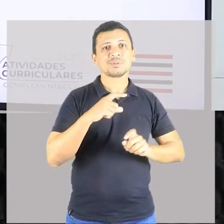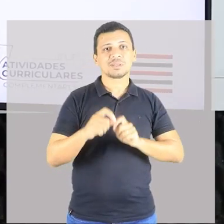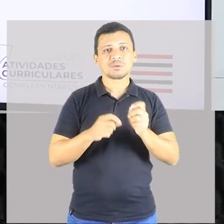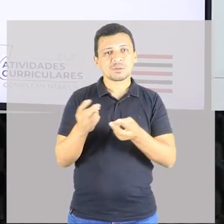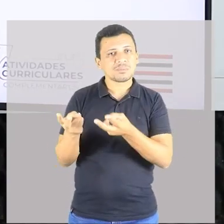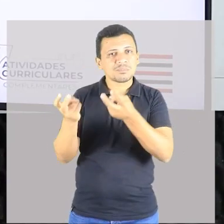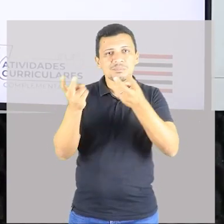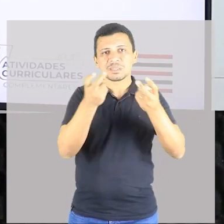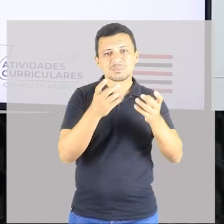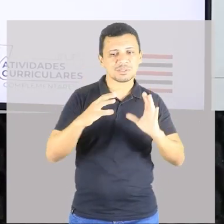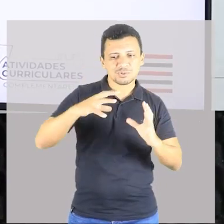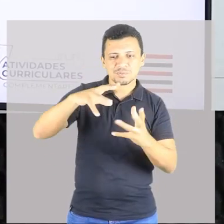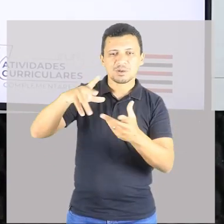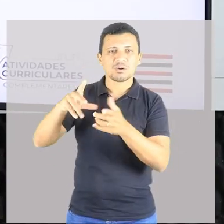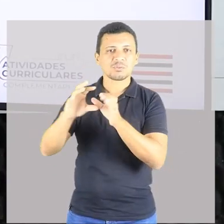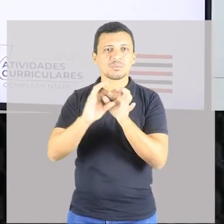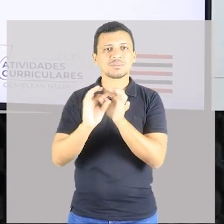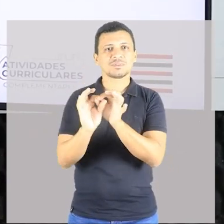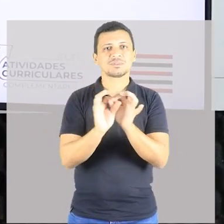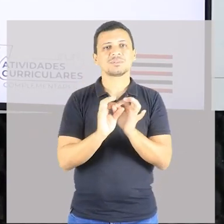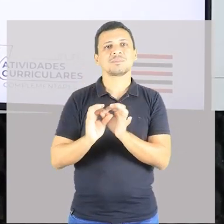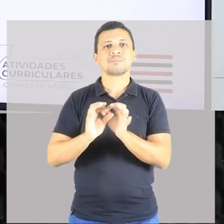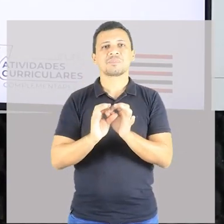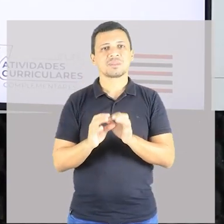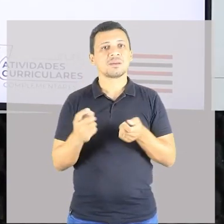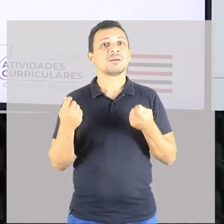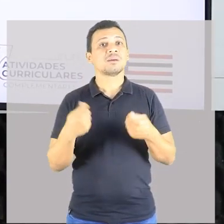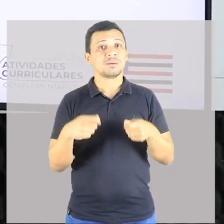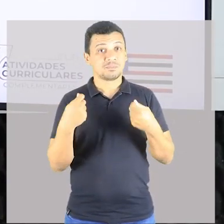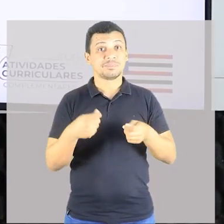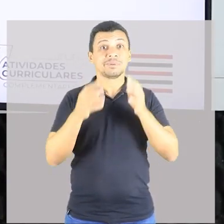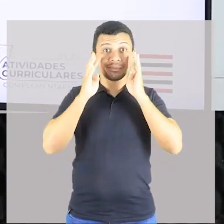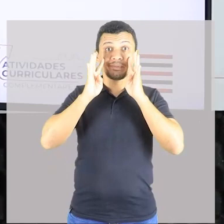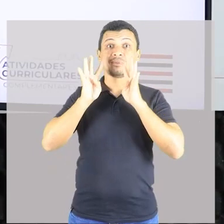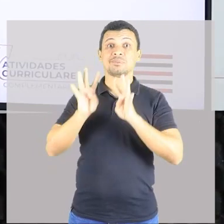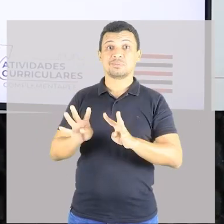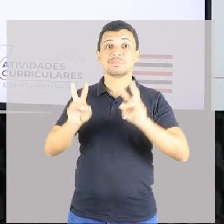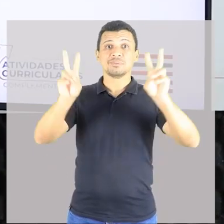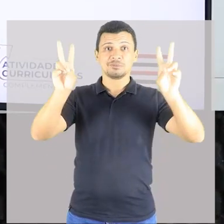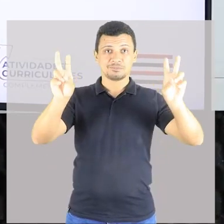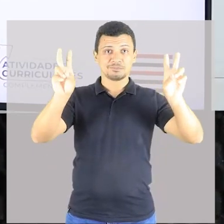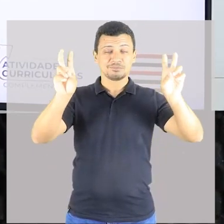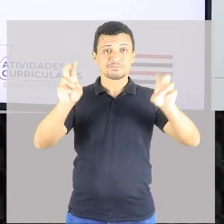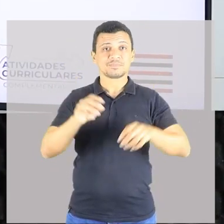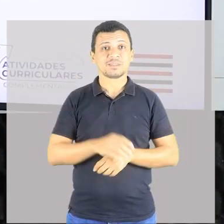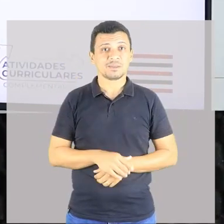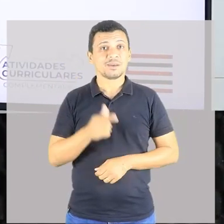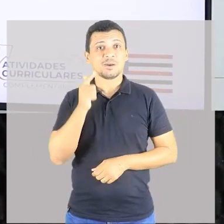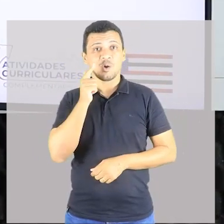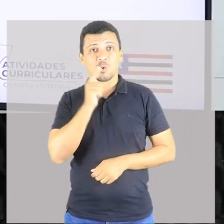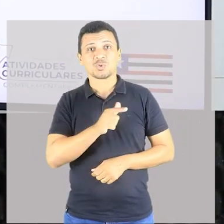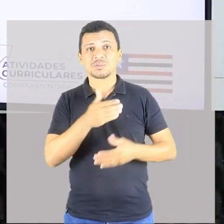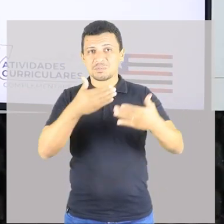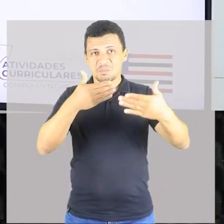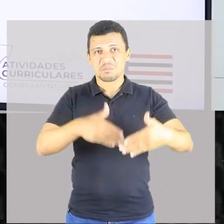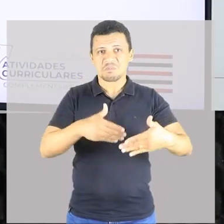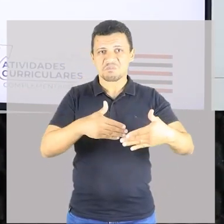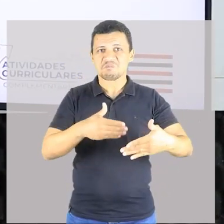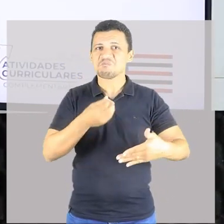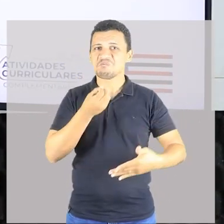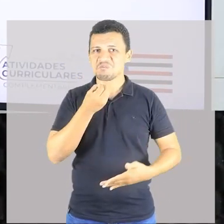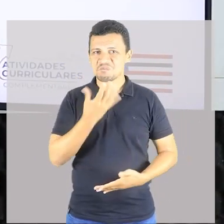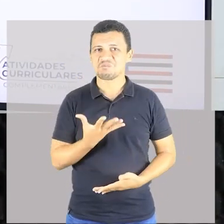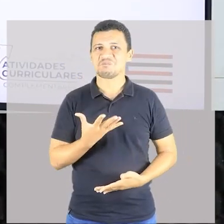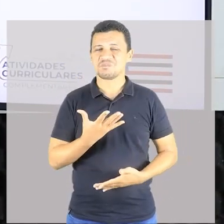perspectiva da globalização. Então, assim, você precisa estar muito atento a essa temática para poder se dar bem nessas provas, nesses certames. E eu